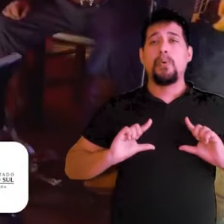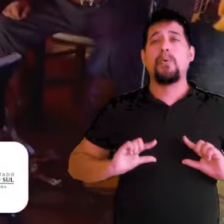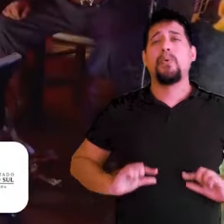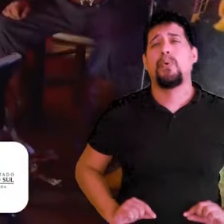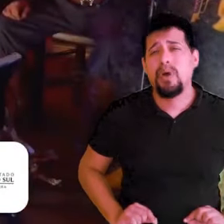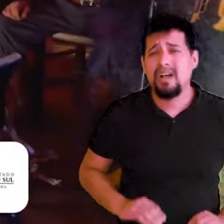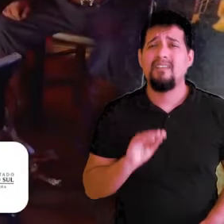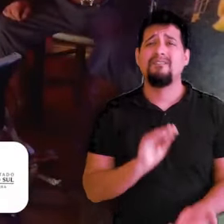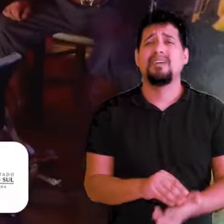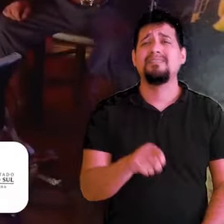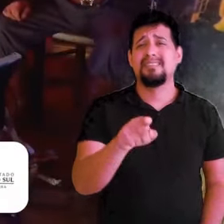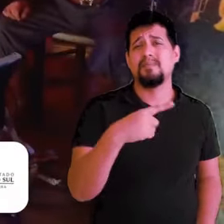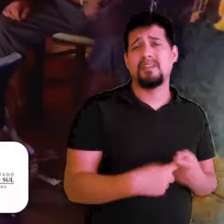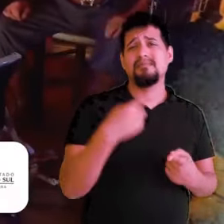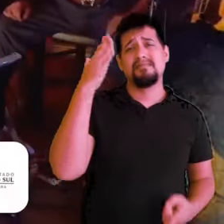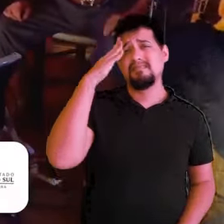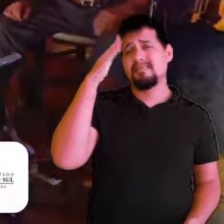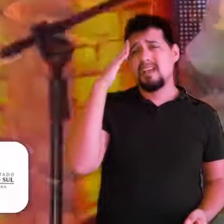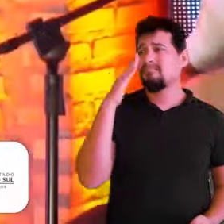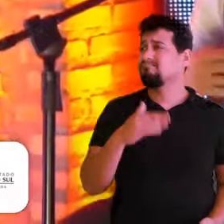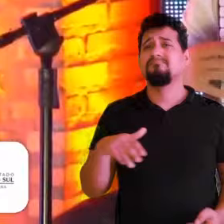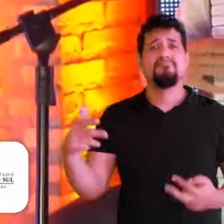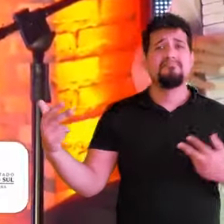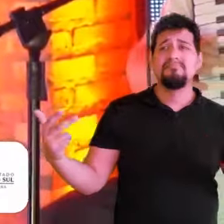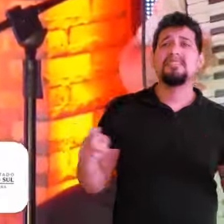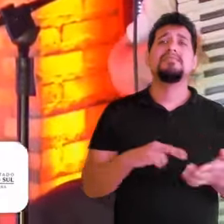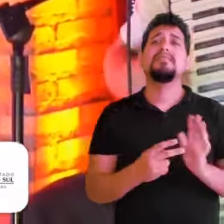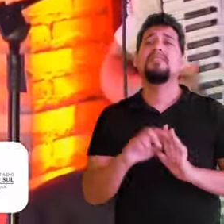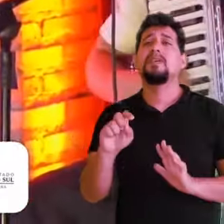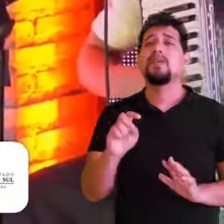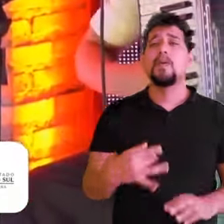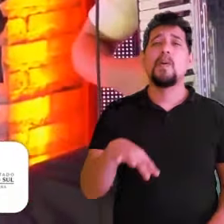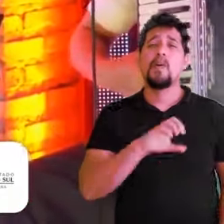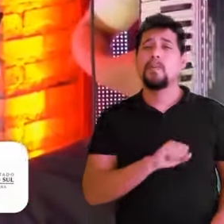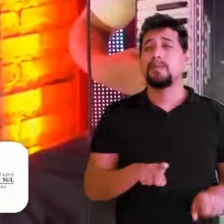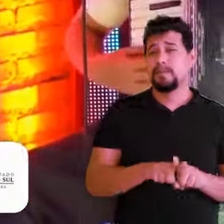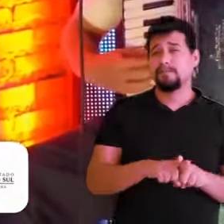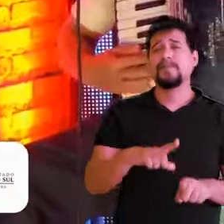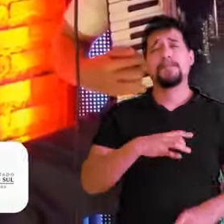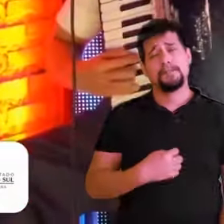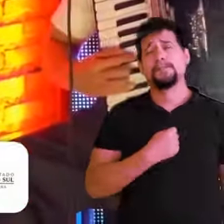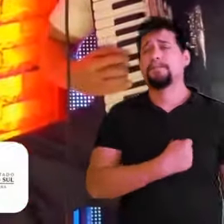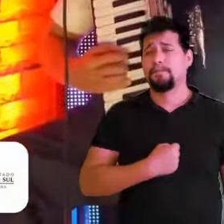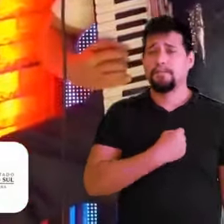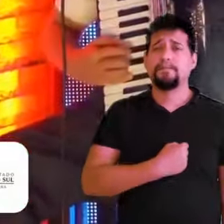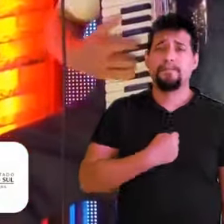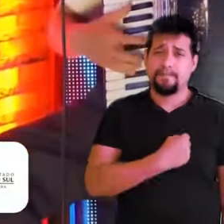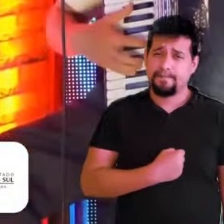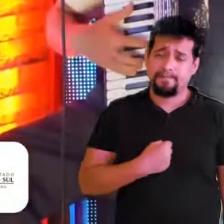essa ausência de ti é saber que mesmo por aí ainda mora um amor e também